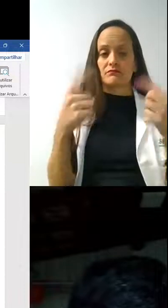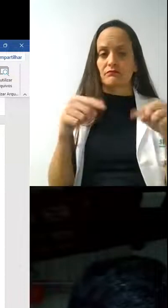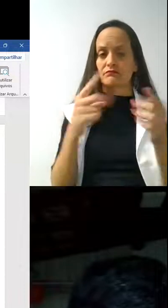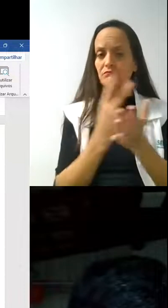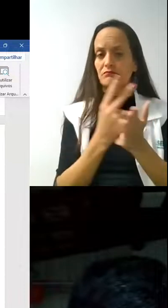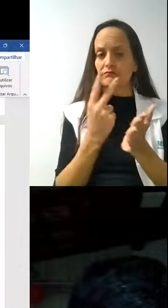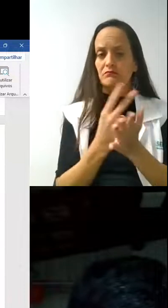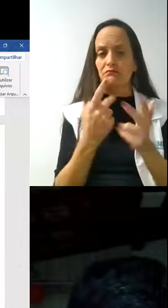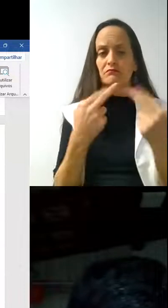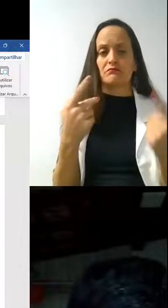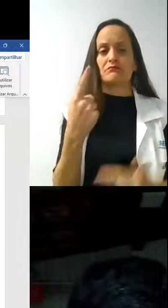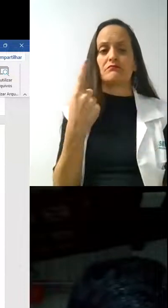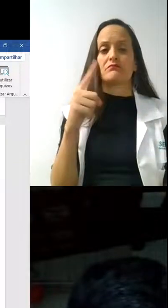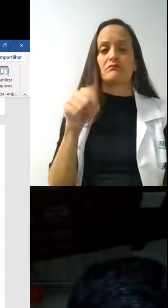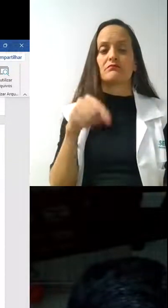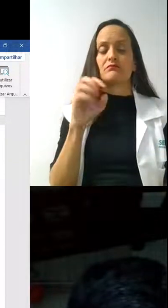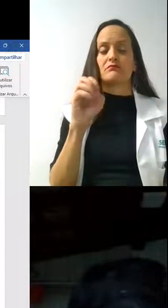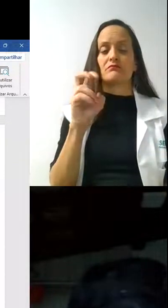1,050